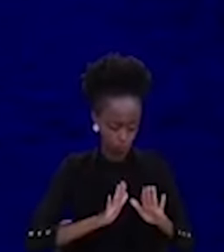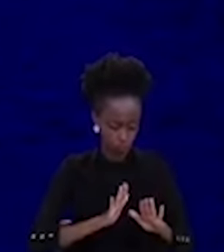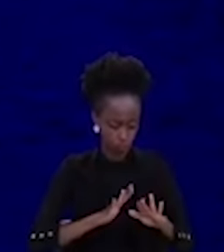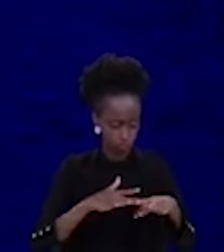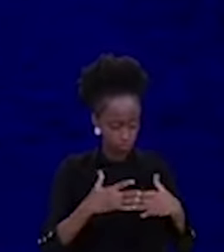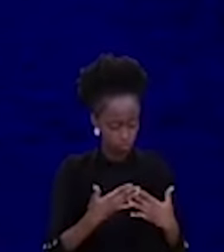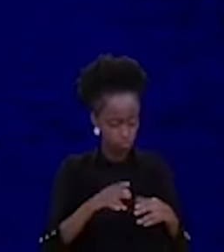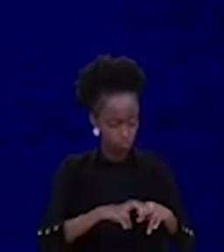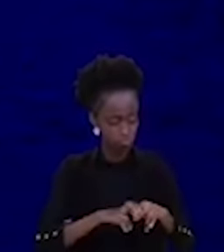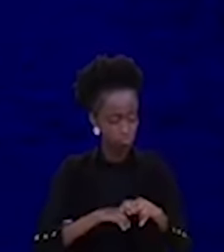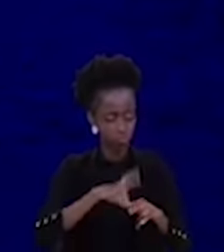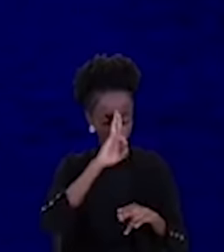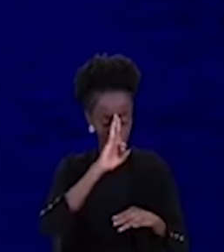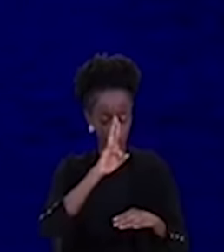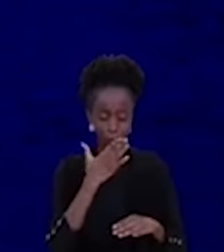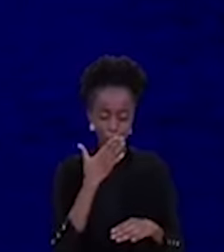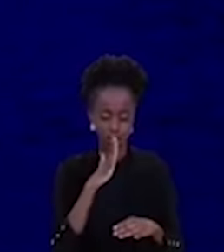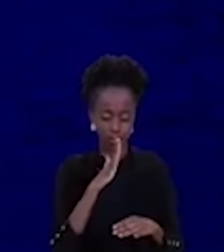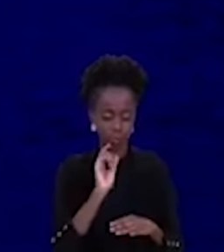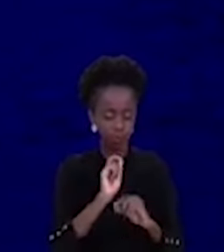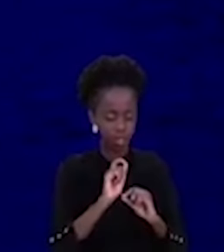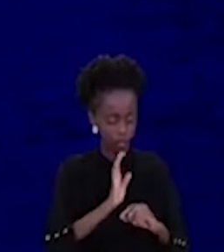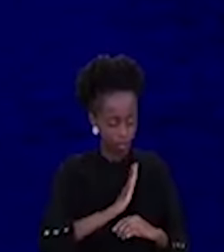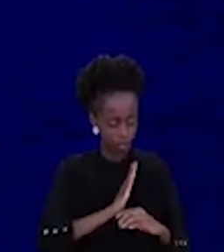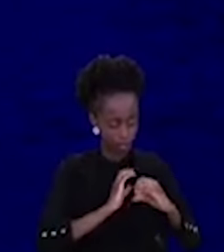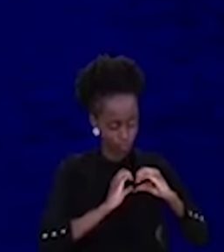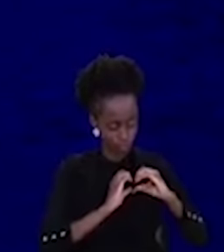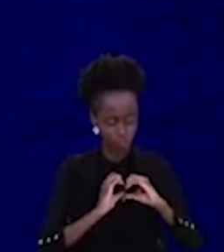E por isso o Senhor promete dar um novo coração,